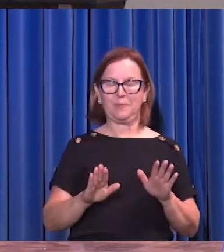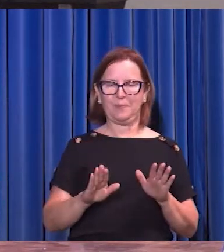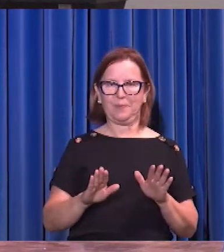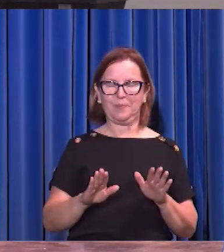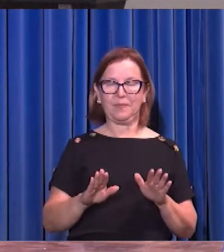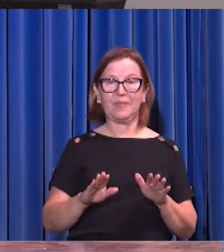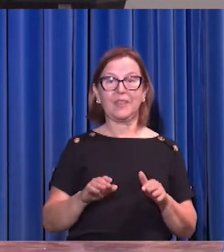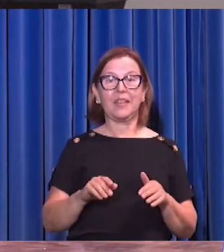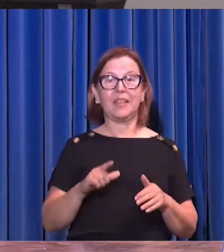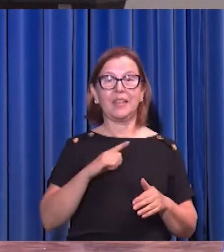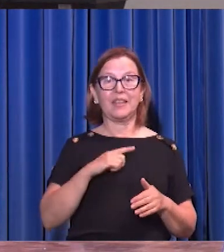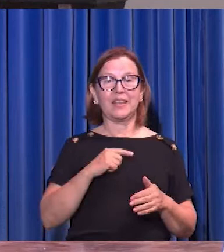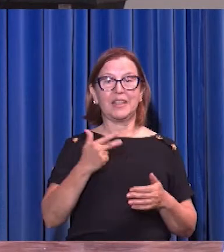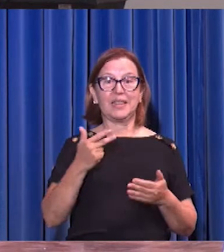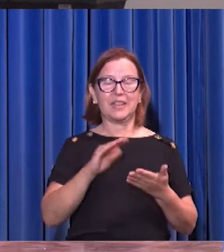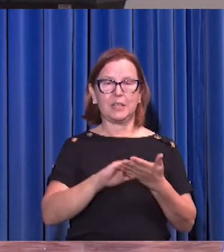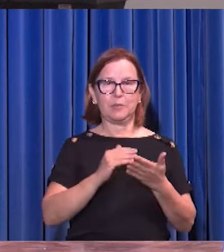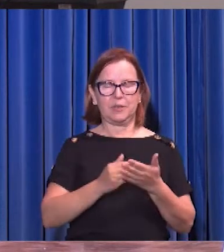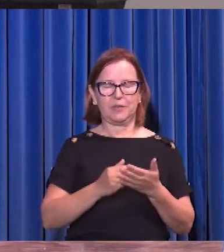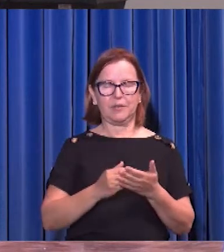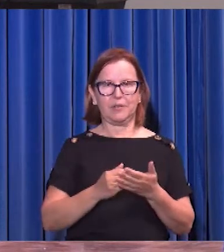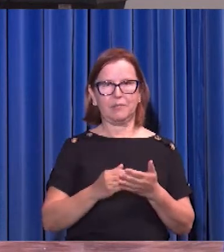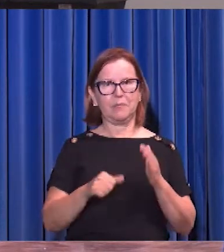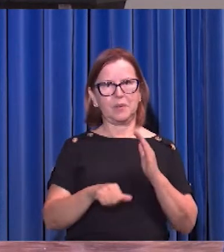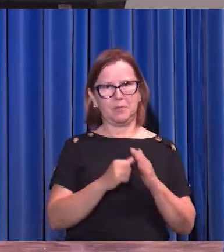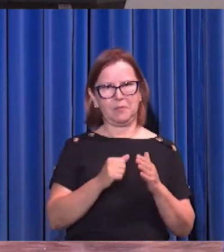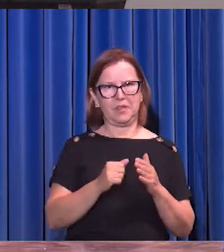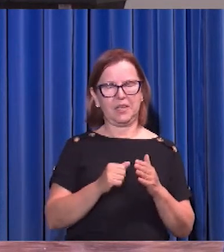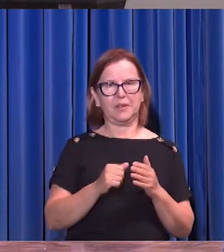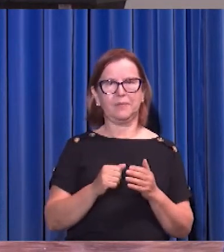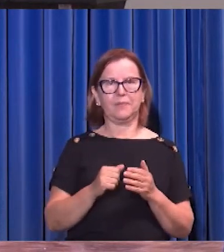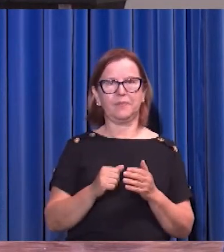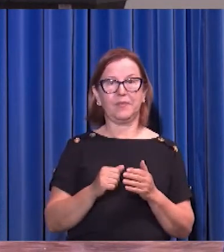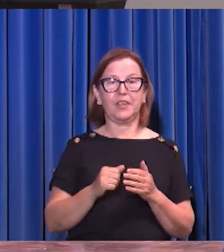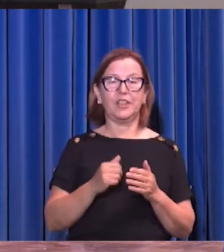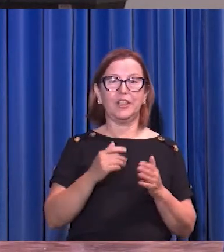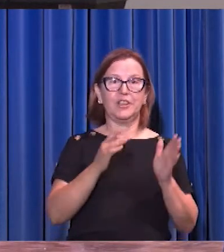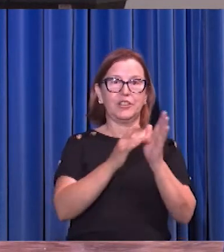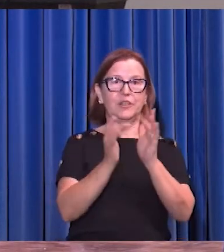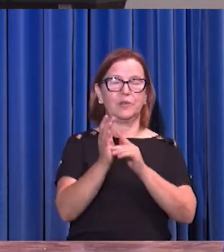Uma delas entende que Jesus se referia a ele e à Trindade.